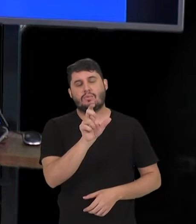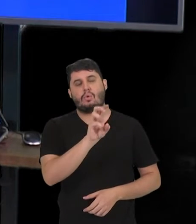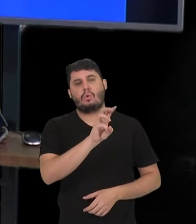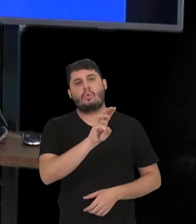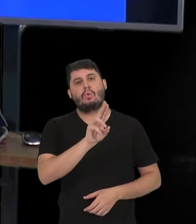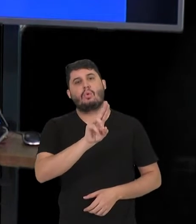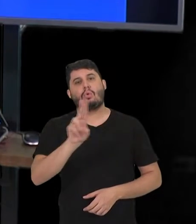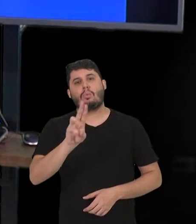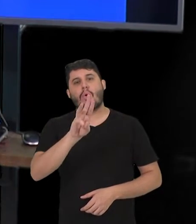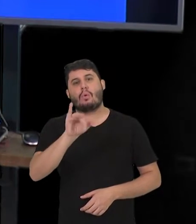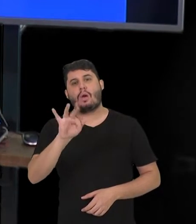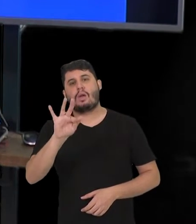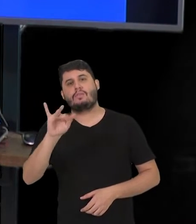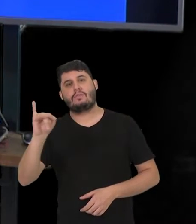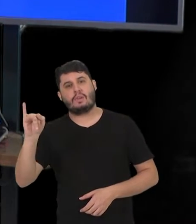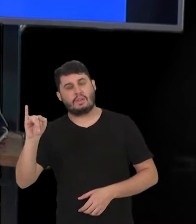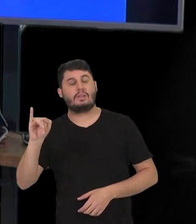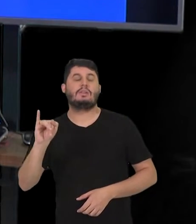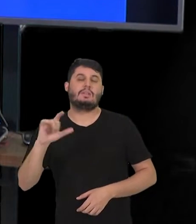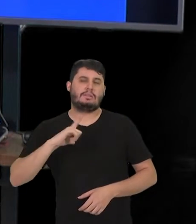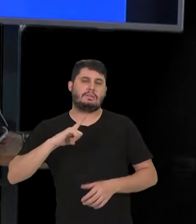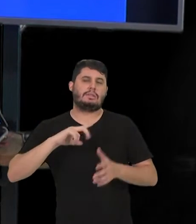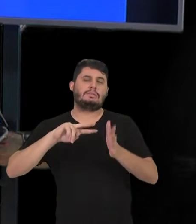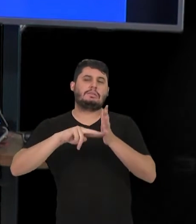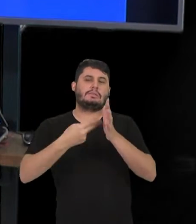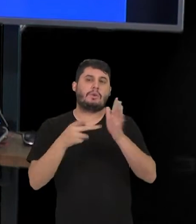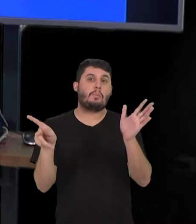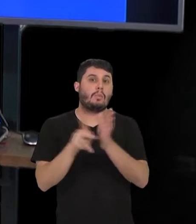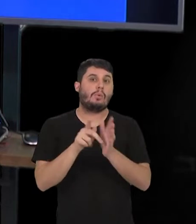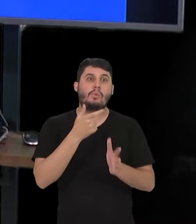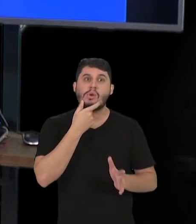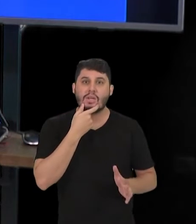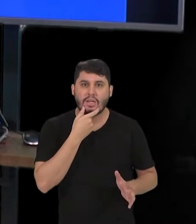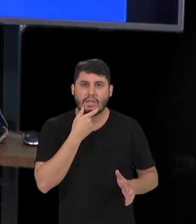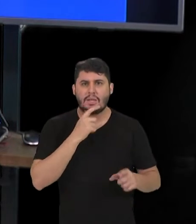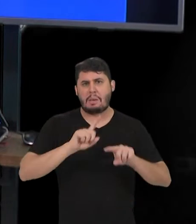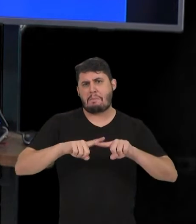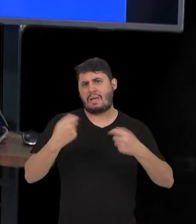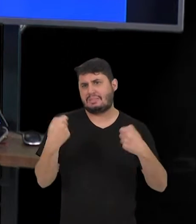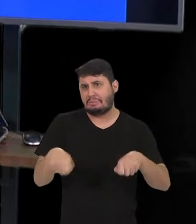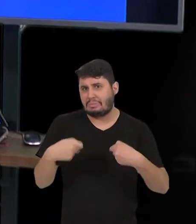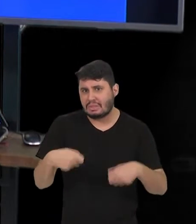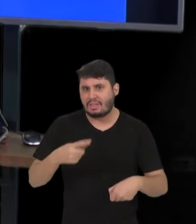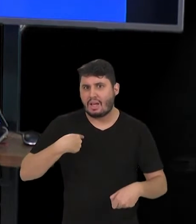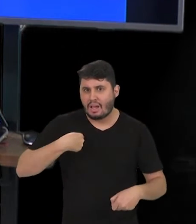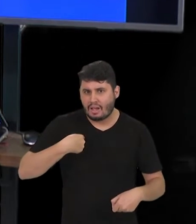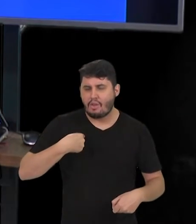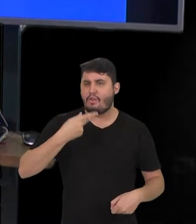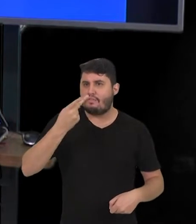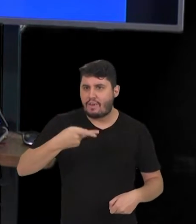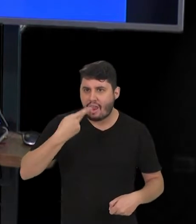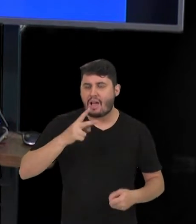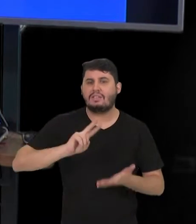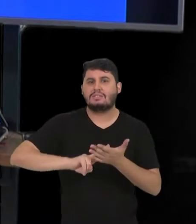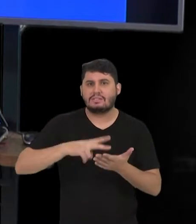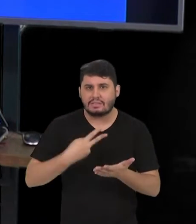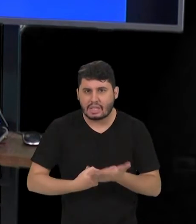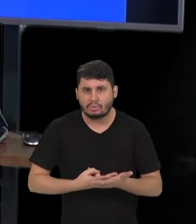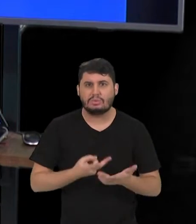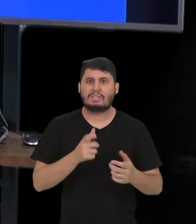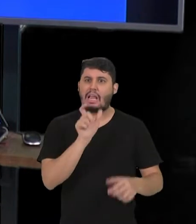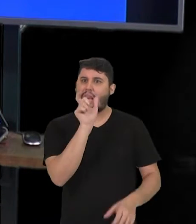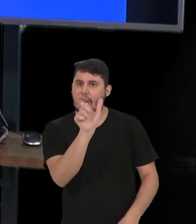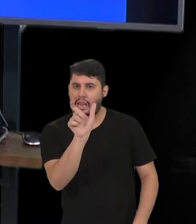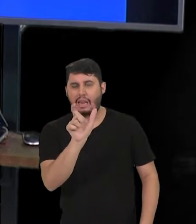uma expansão, eu estou ampliando em raio de ação um sinal que eu tenho ali, mas não precisa traduzir, né? Nunca vi ninguém dizer assim, qual é a senha